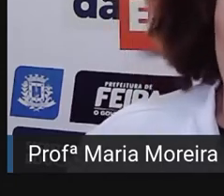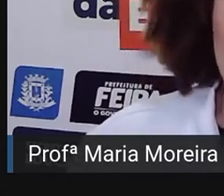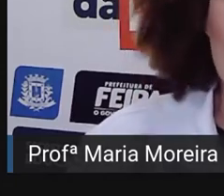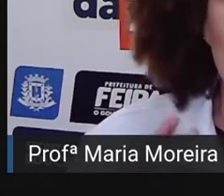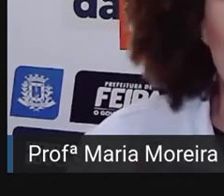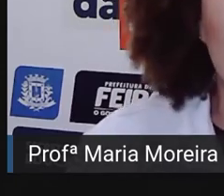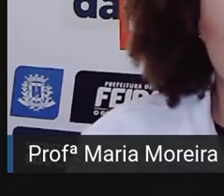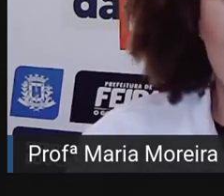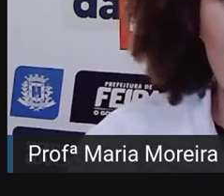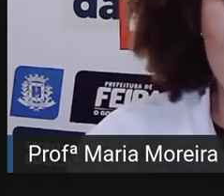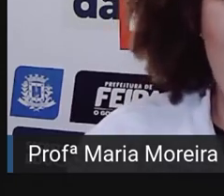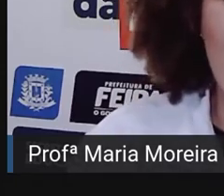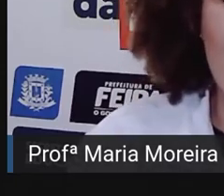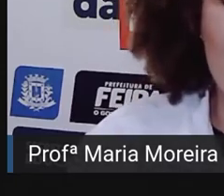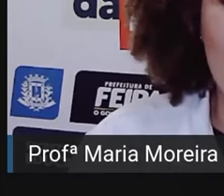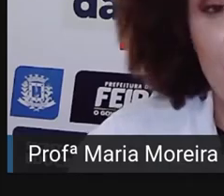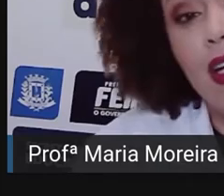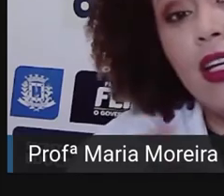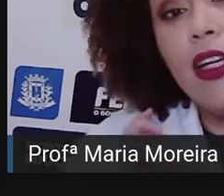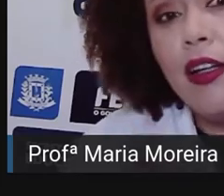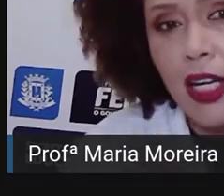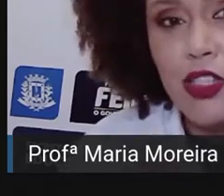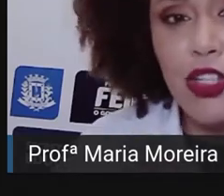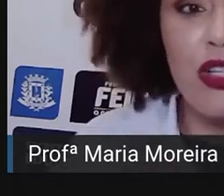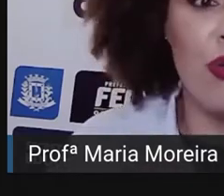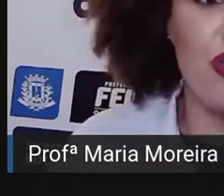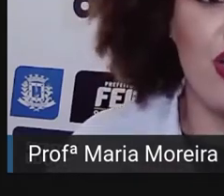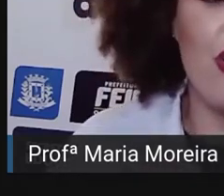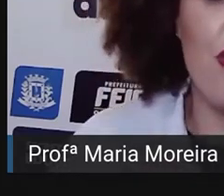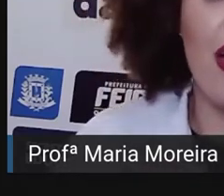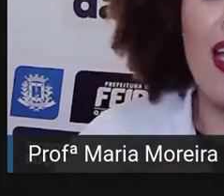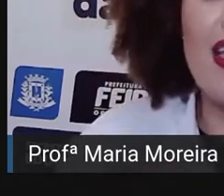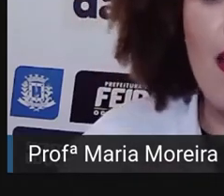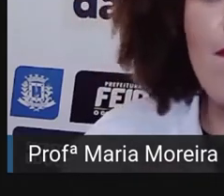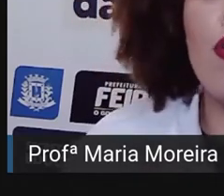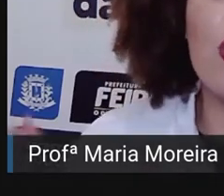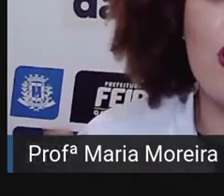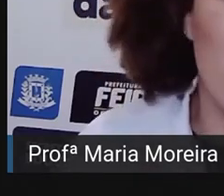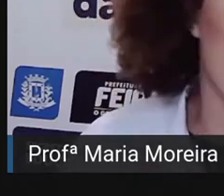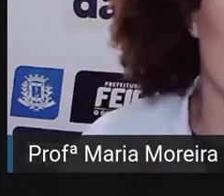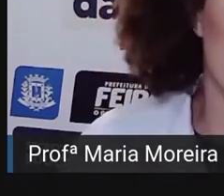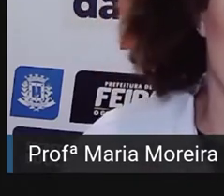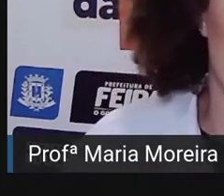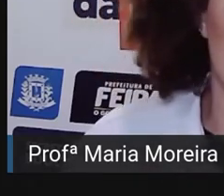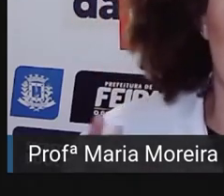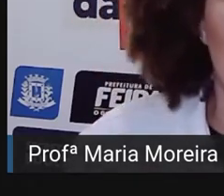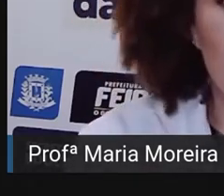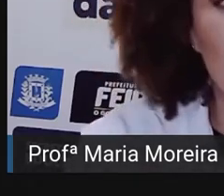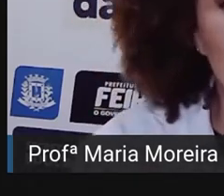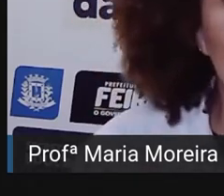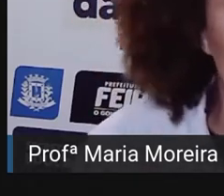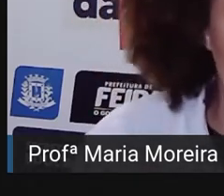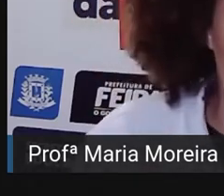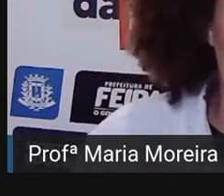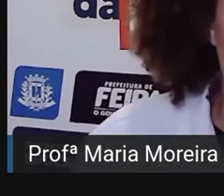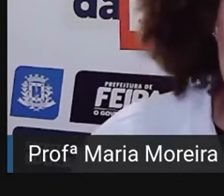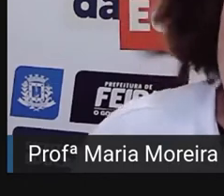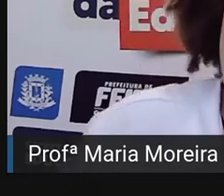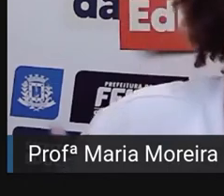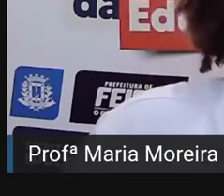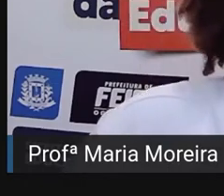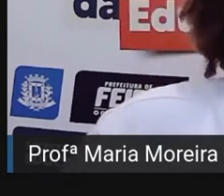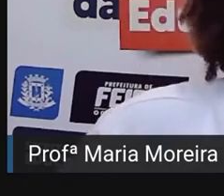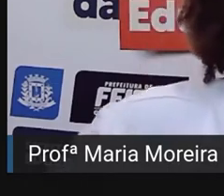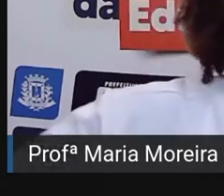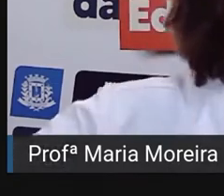Não esquece né quem tá aqui na TV assistindo o direitinho aqui depois dá uma passadinha lá no YouTube curte comenta e